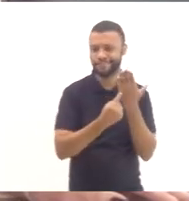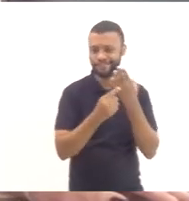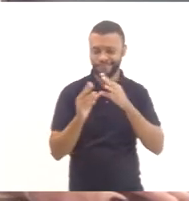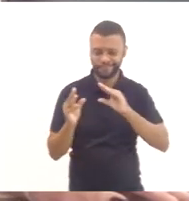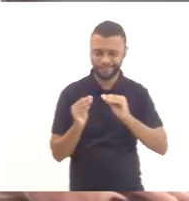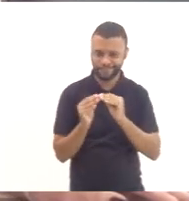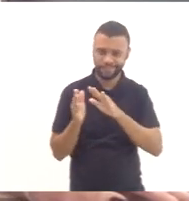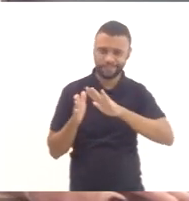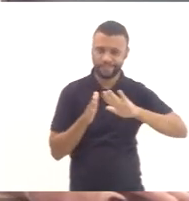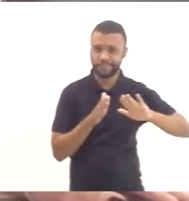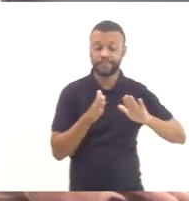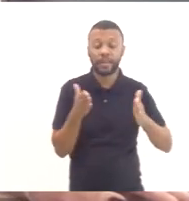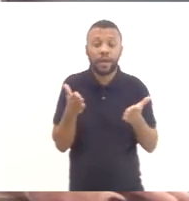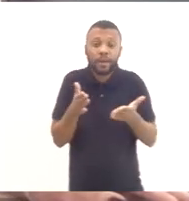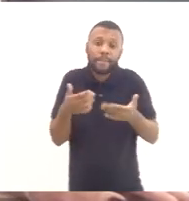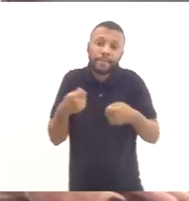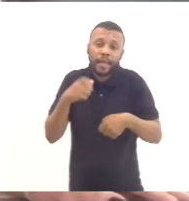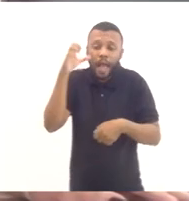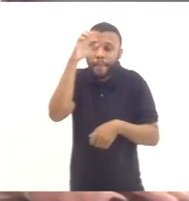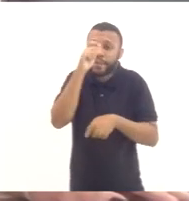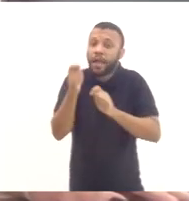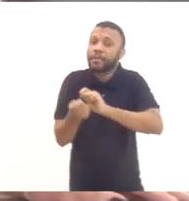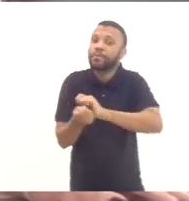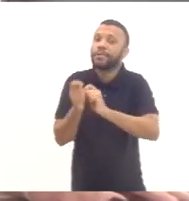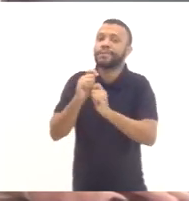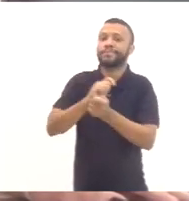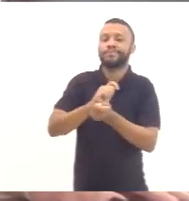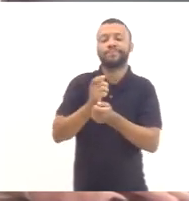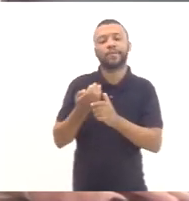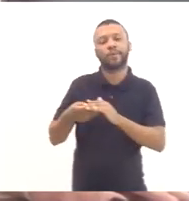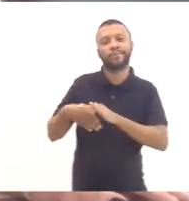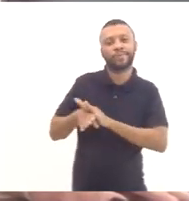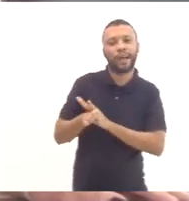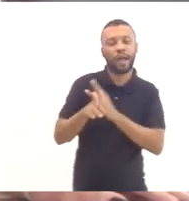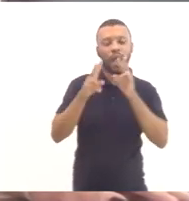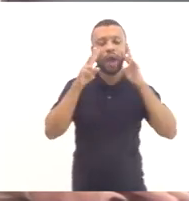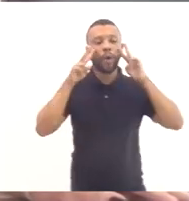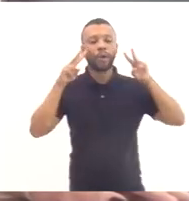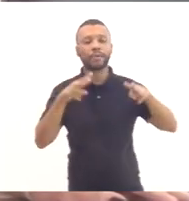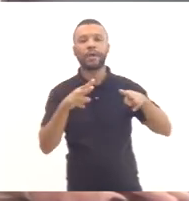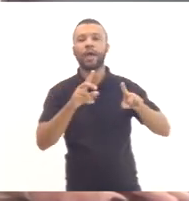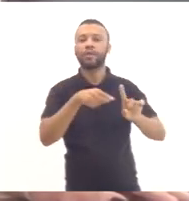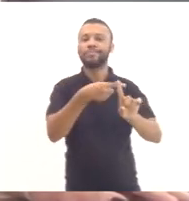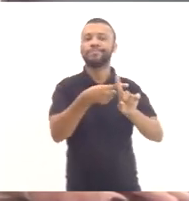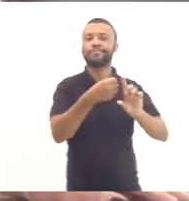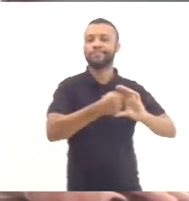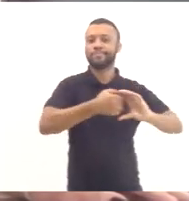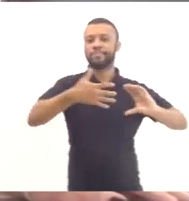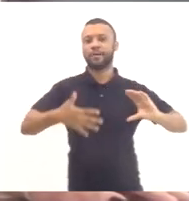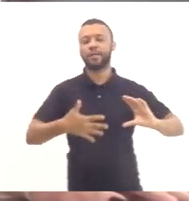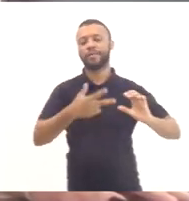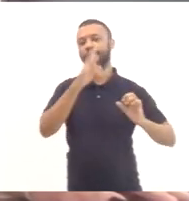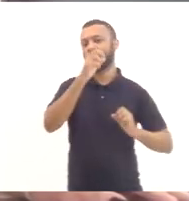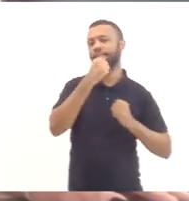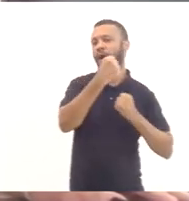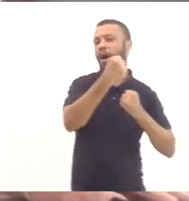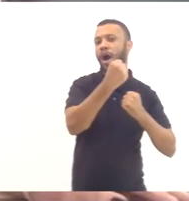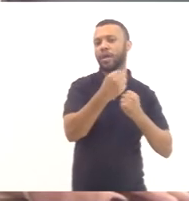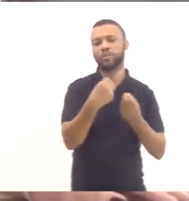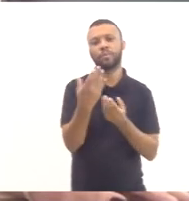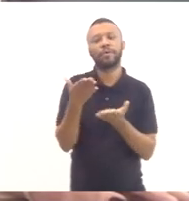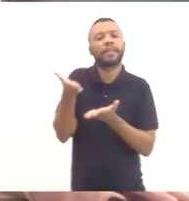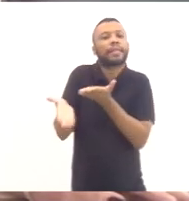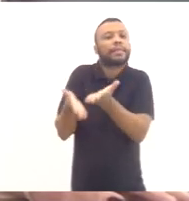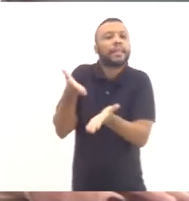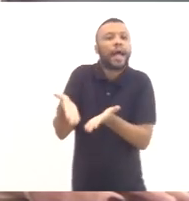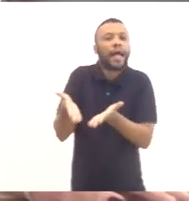Justamente a conviver com isso e saber quais são reconhecer as nossas potencialidades como que nós podemos lidar com as